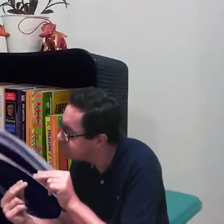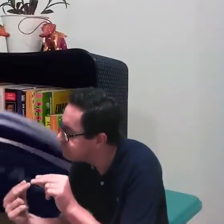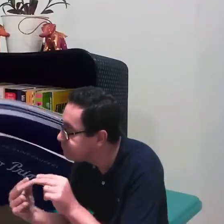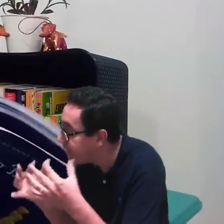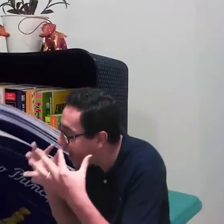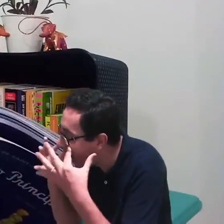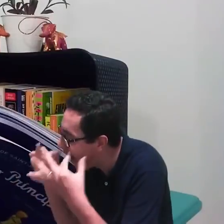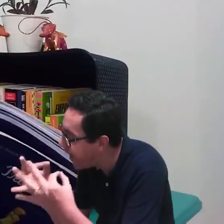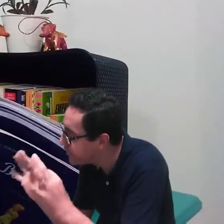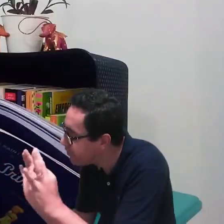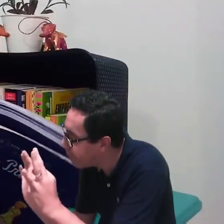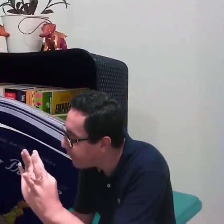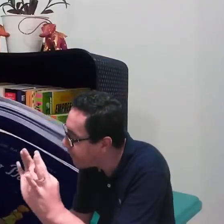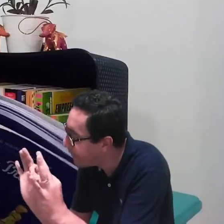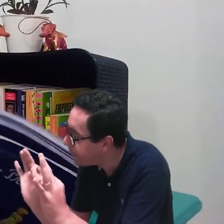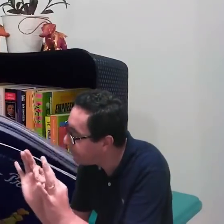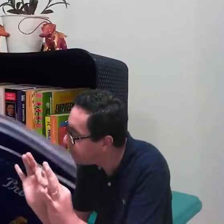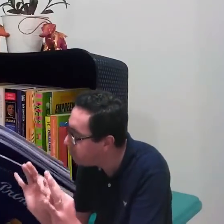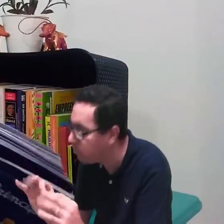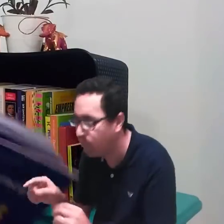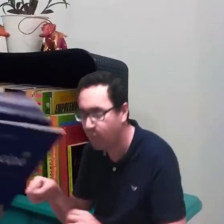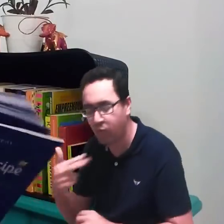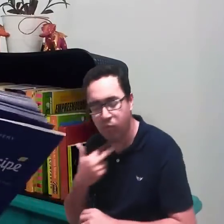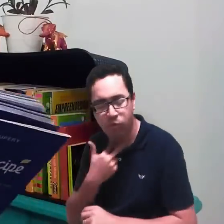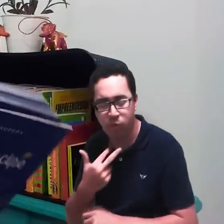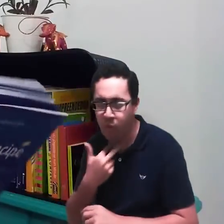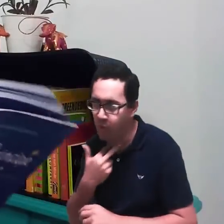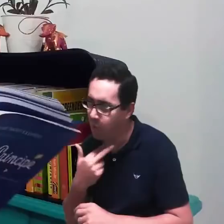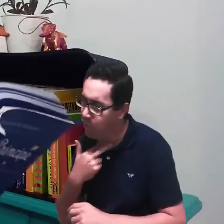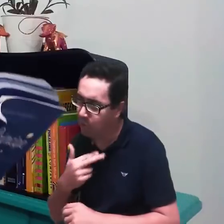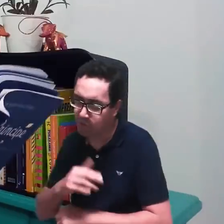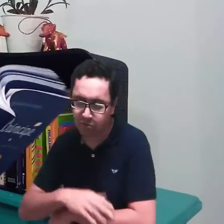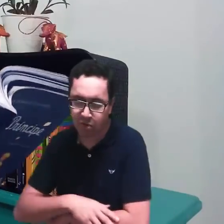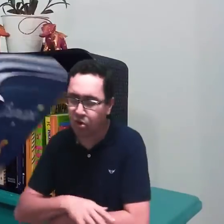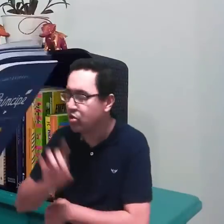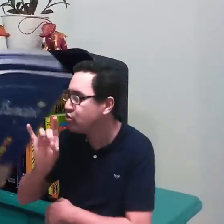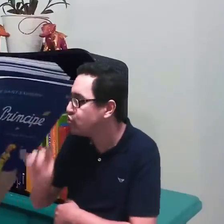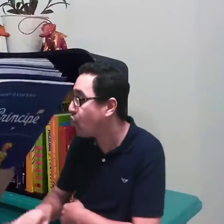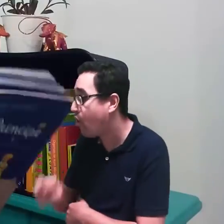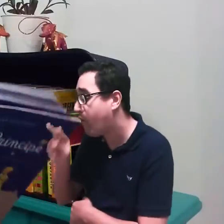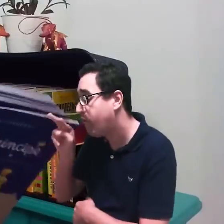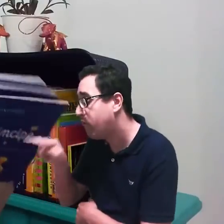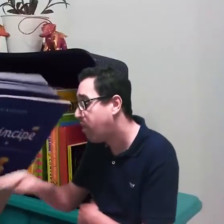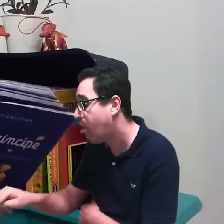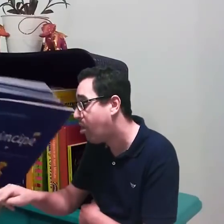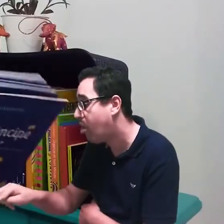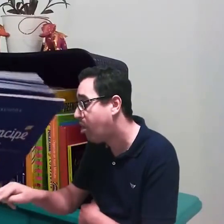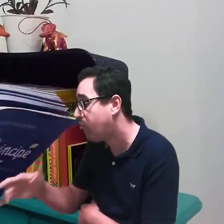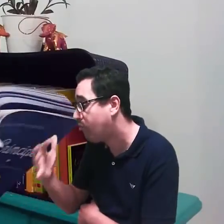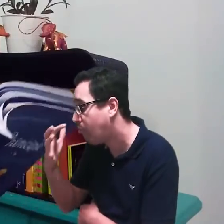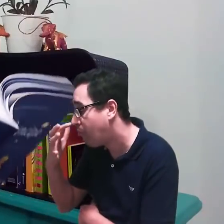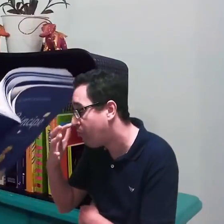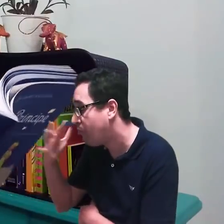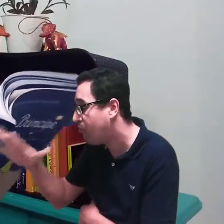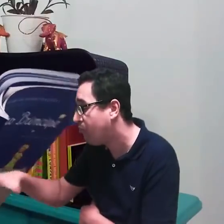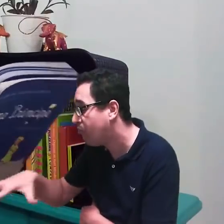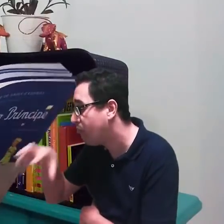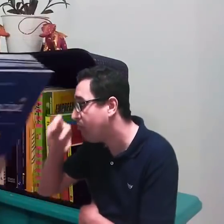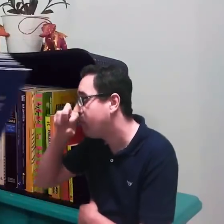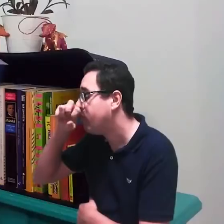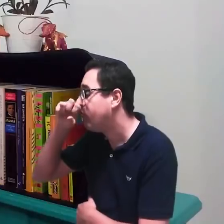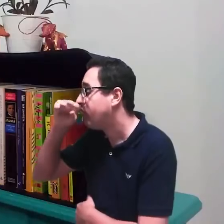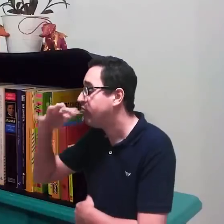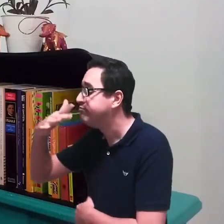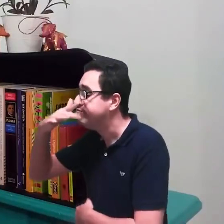se deve nunca ouvir o que dizem as flores. Basta admirá-las e aspirar seu perfume. A minha